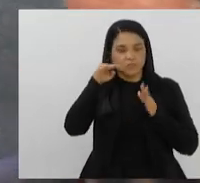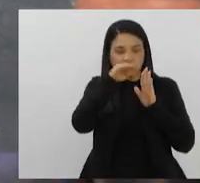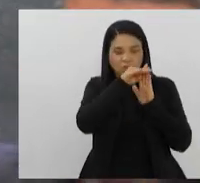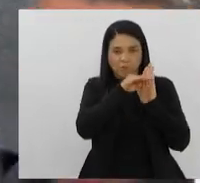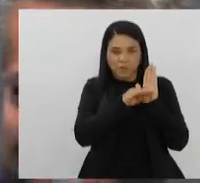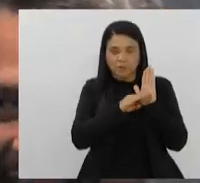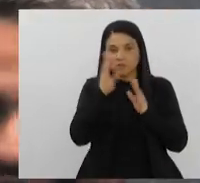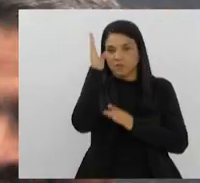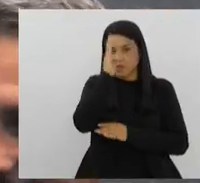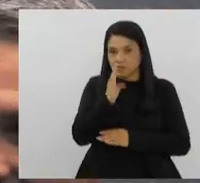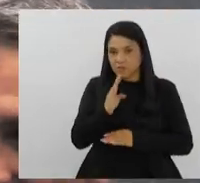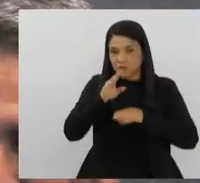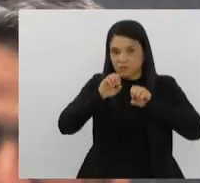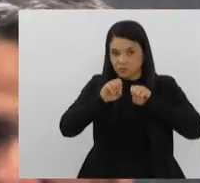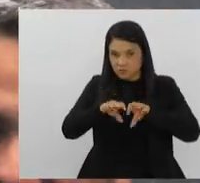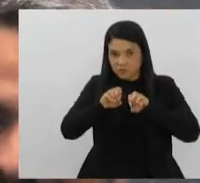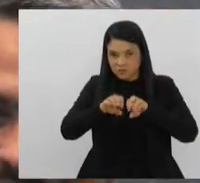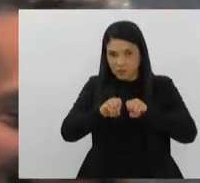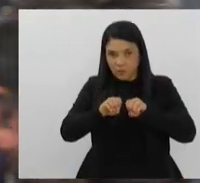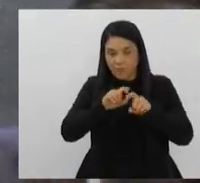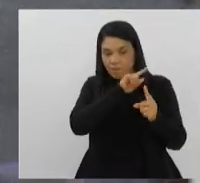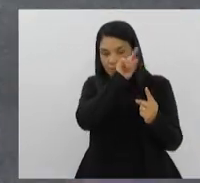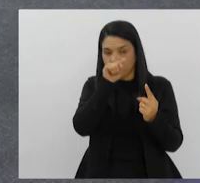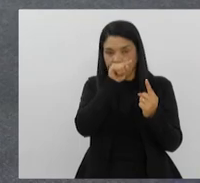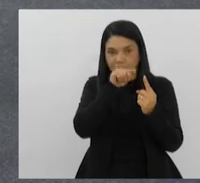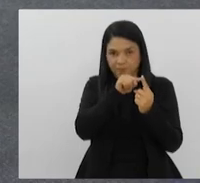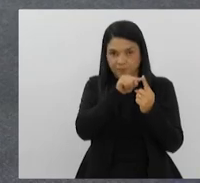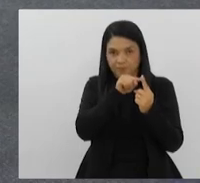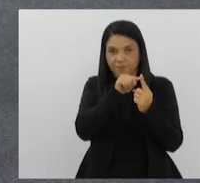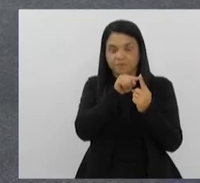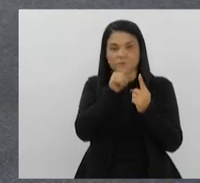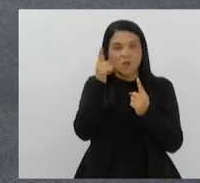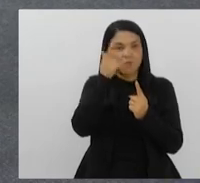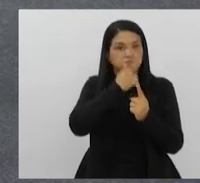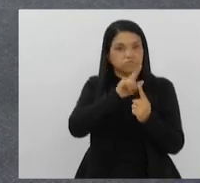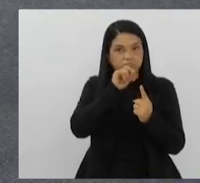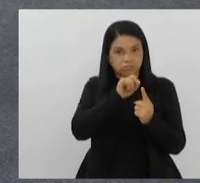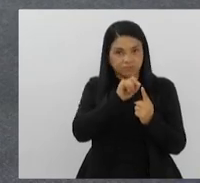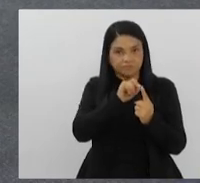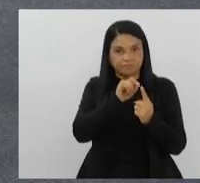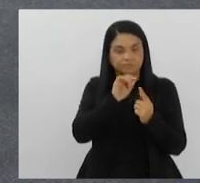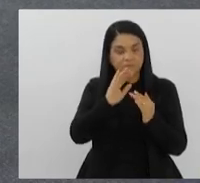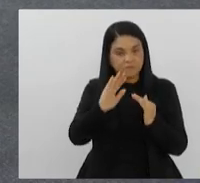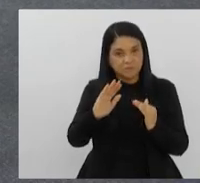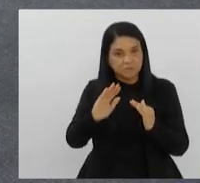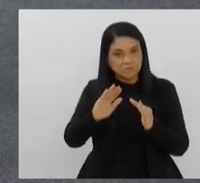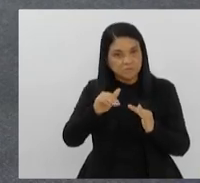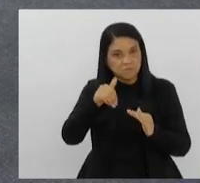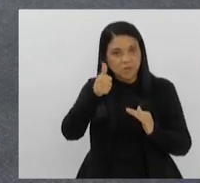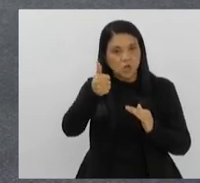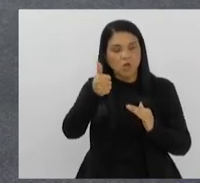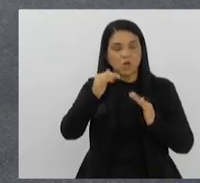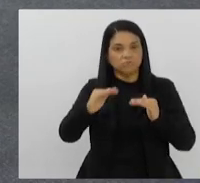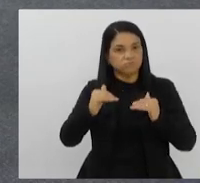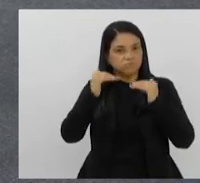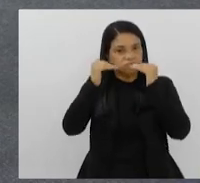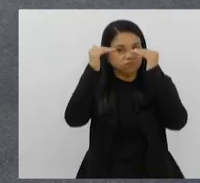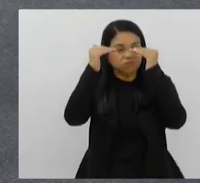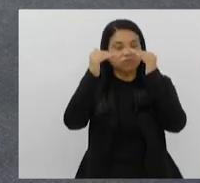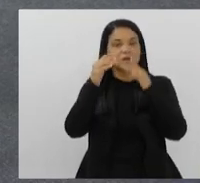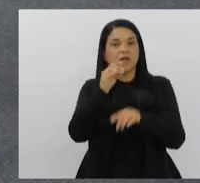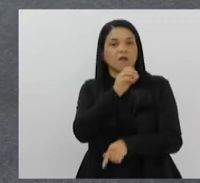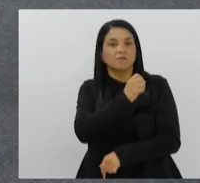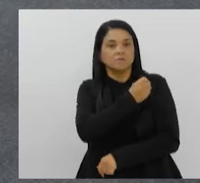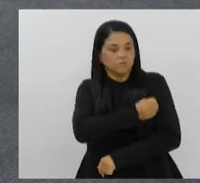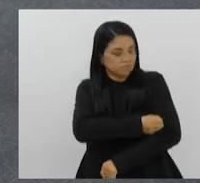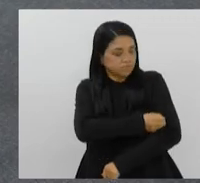de Educação, que tem como meta a ser alcançada para elevação da escolaridade e a